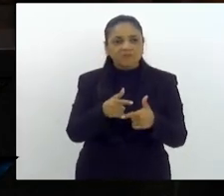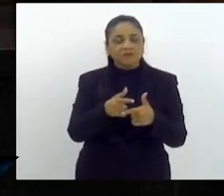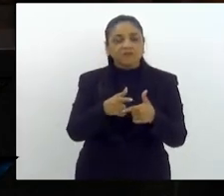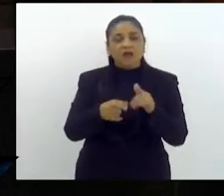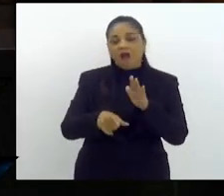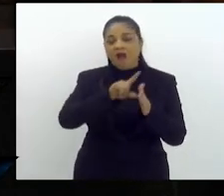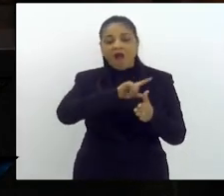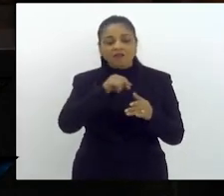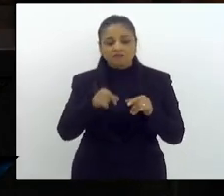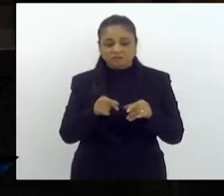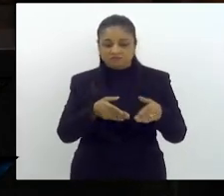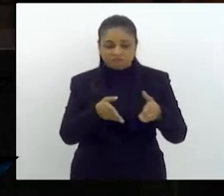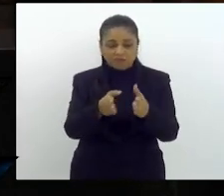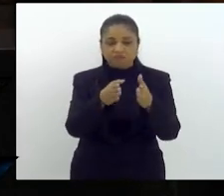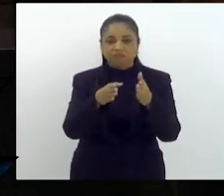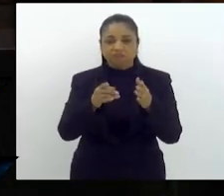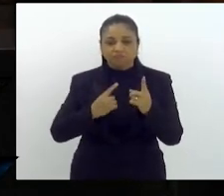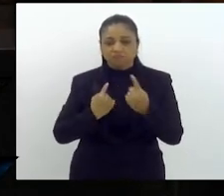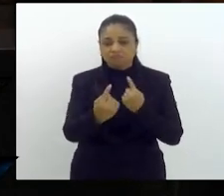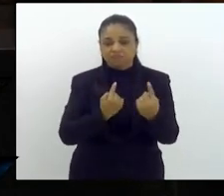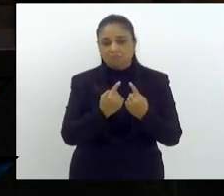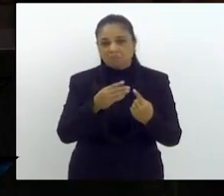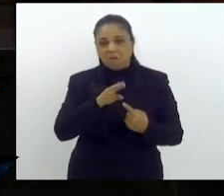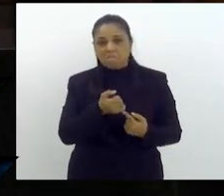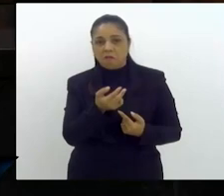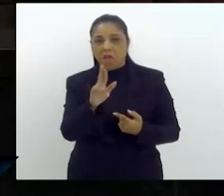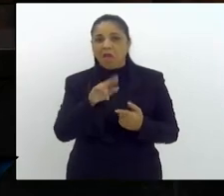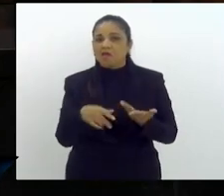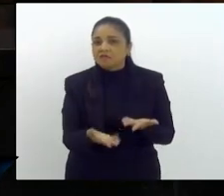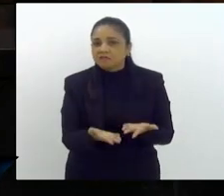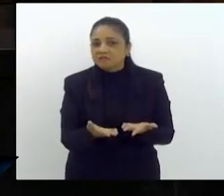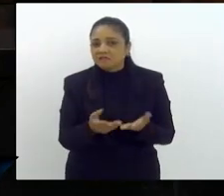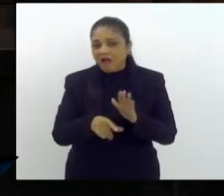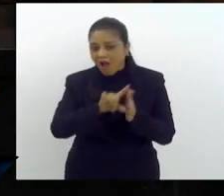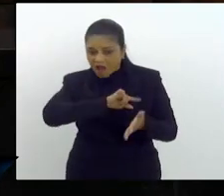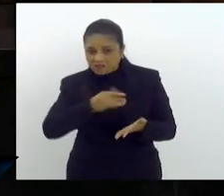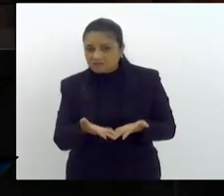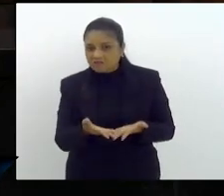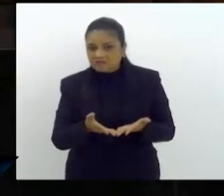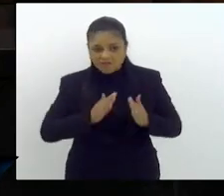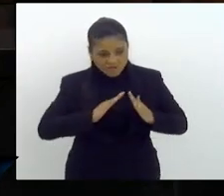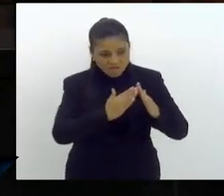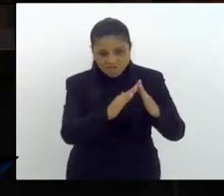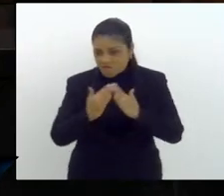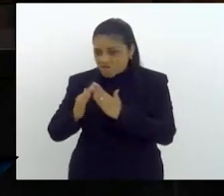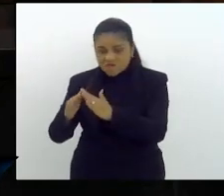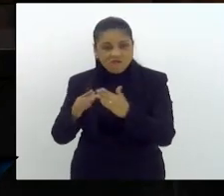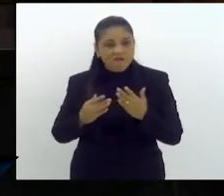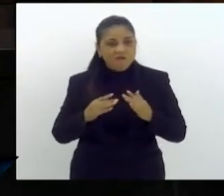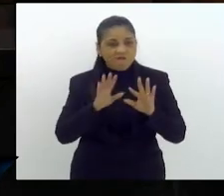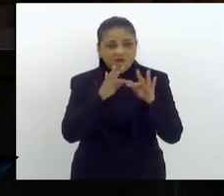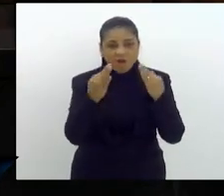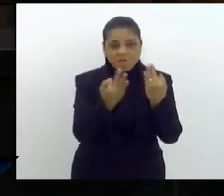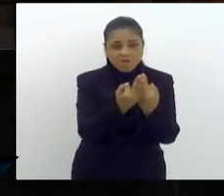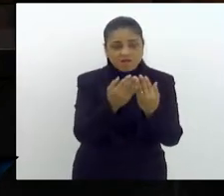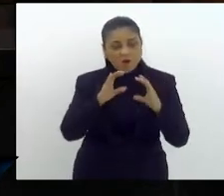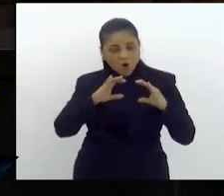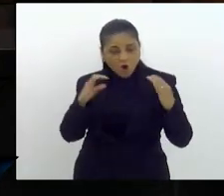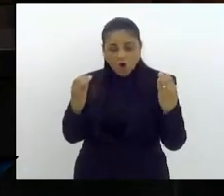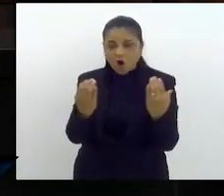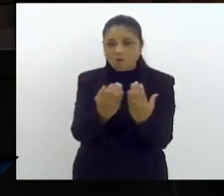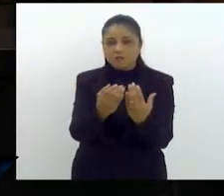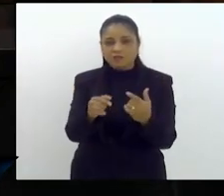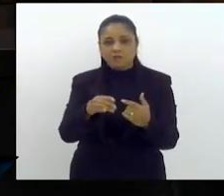da BR existir tô falando de centenas de famílias que são ali das comunidades